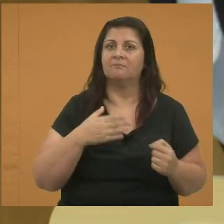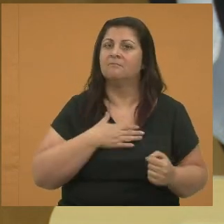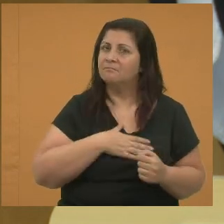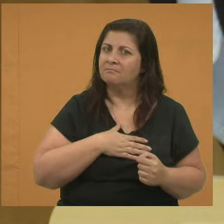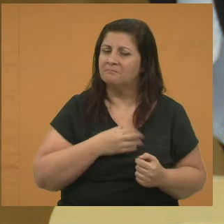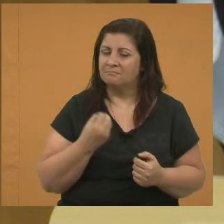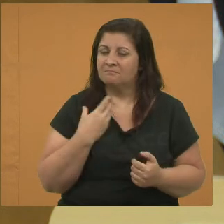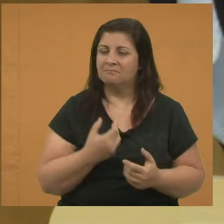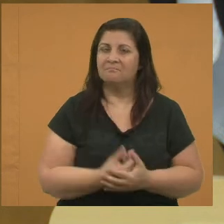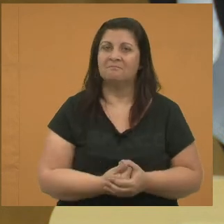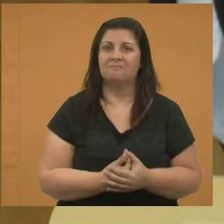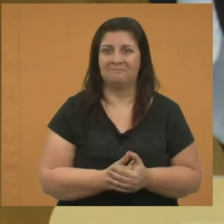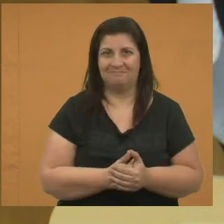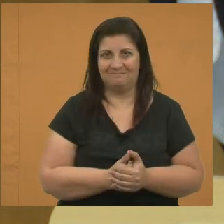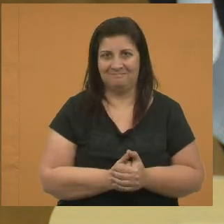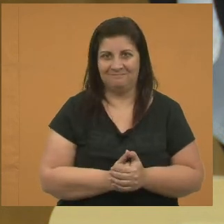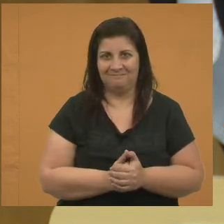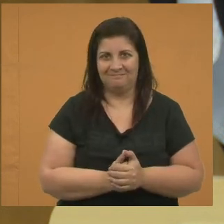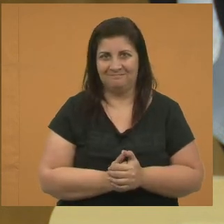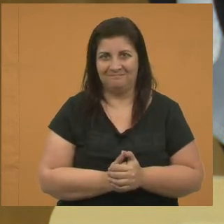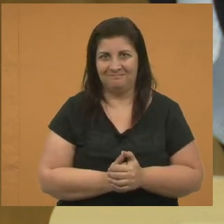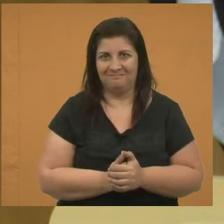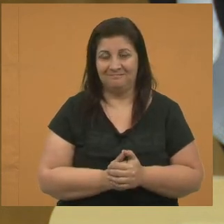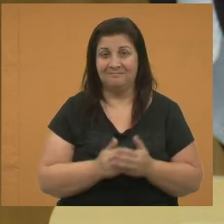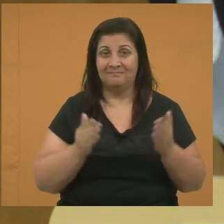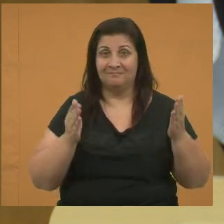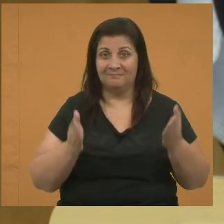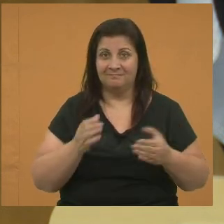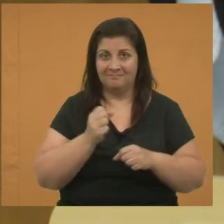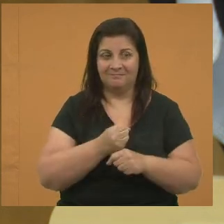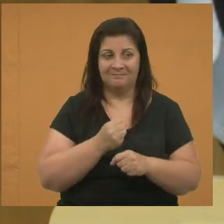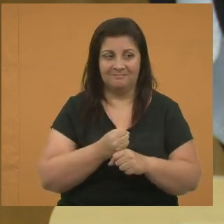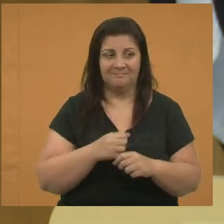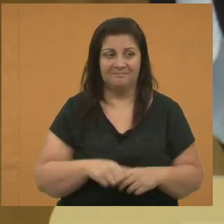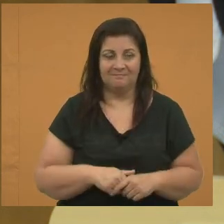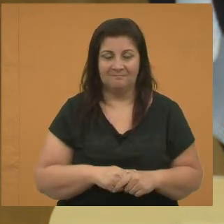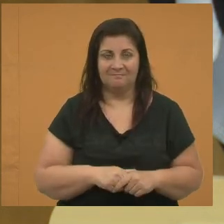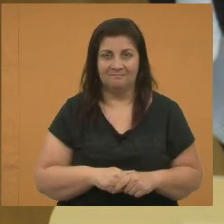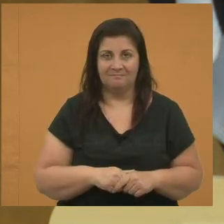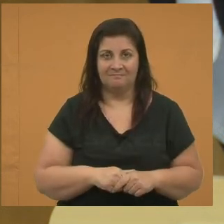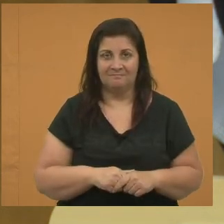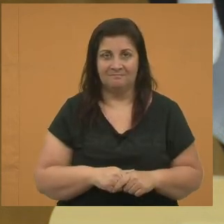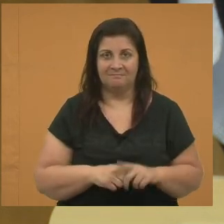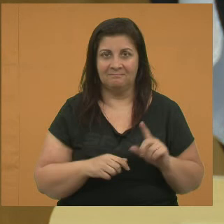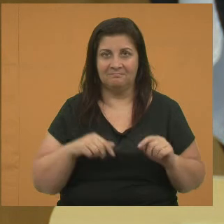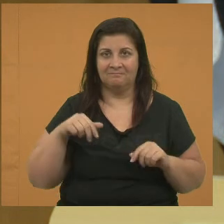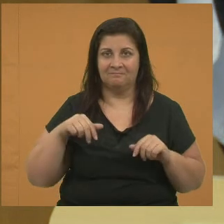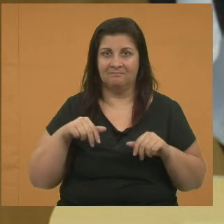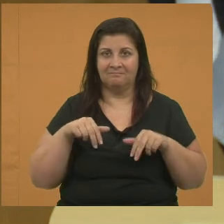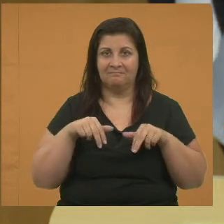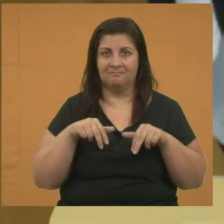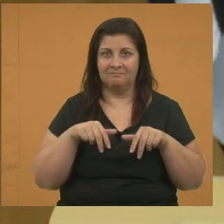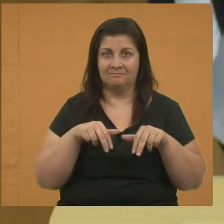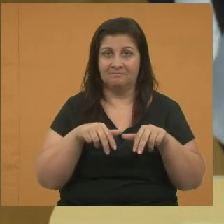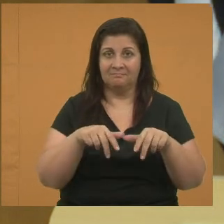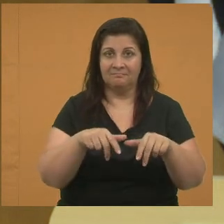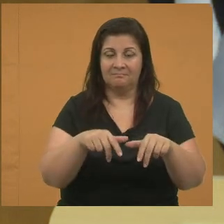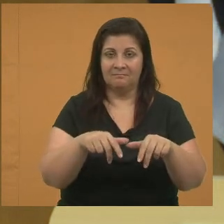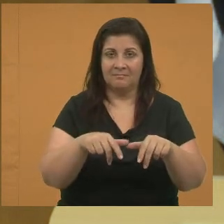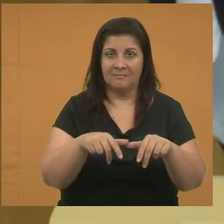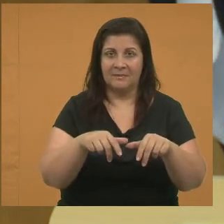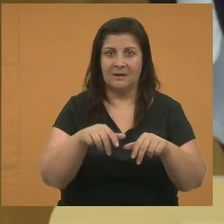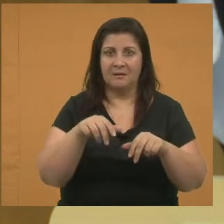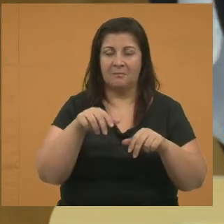pena. Então, esse ano, eu fiz uma caminhada com meu filho para Aparecida e durante